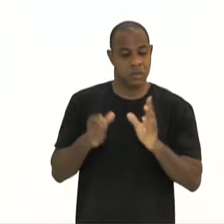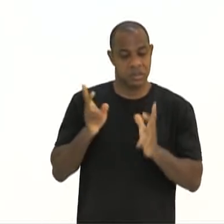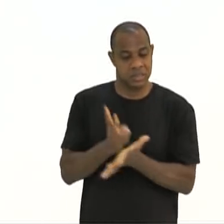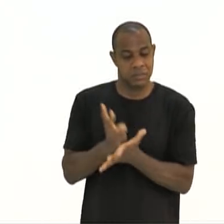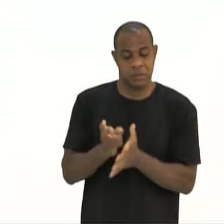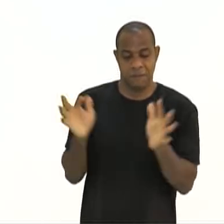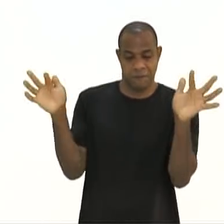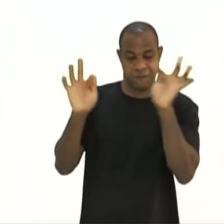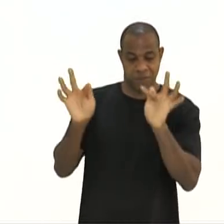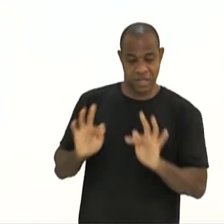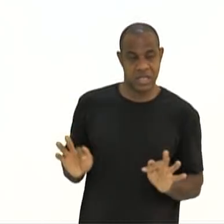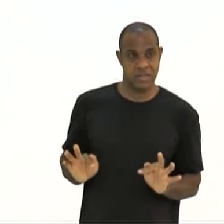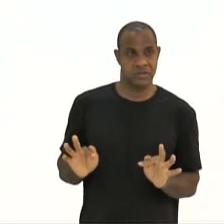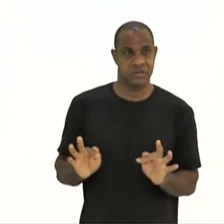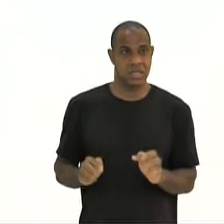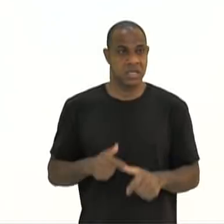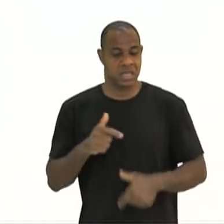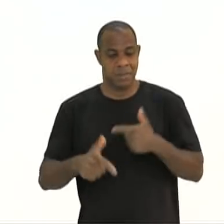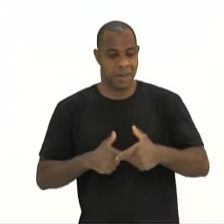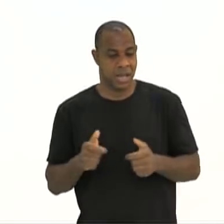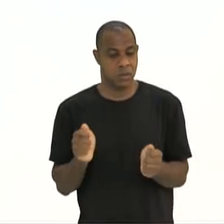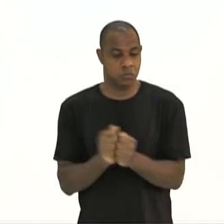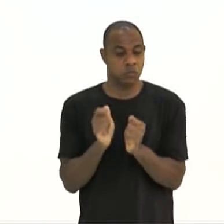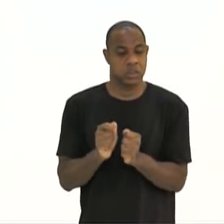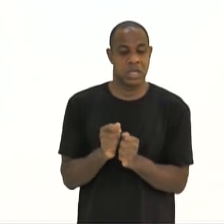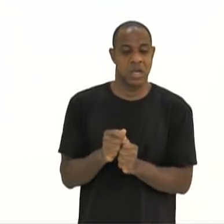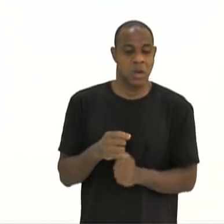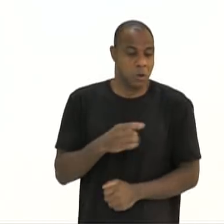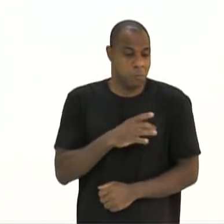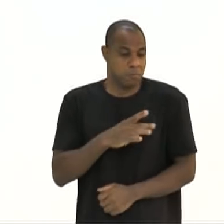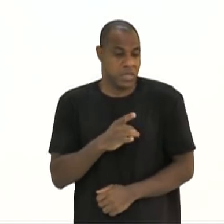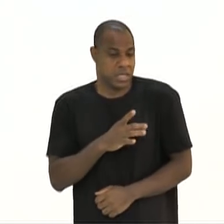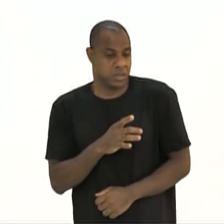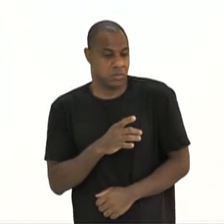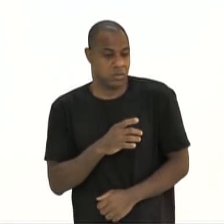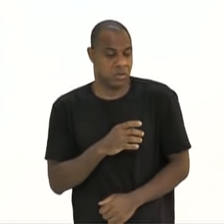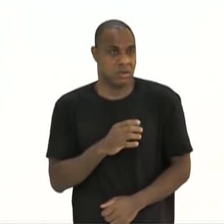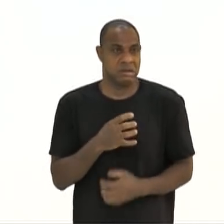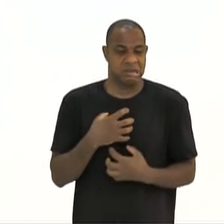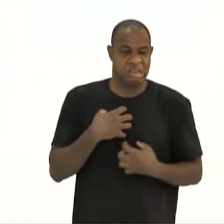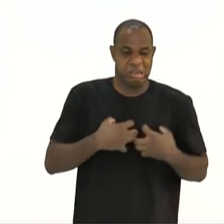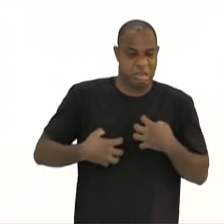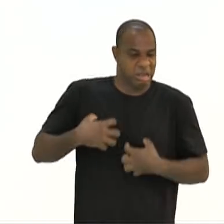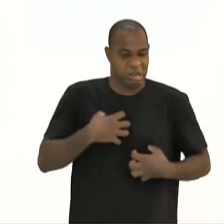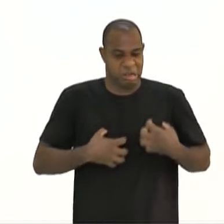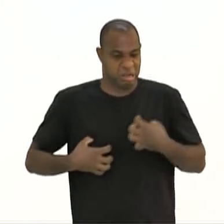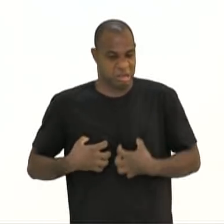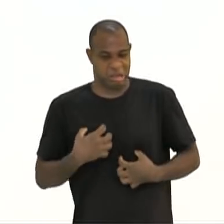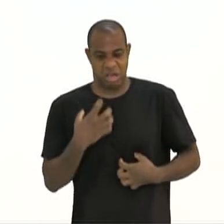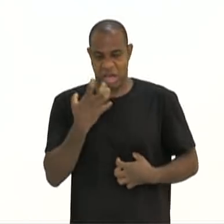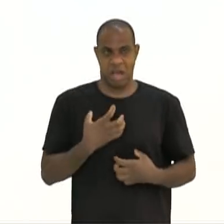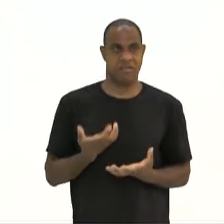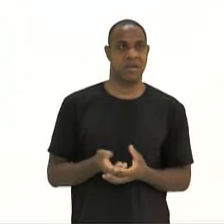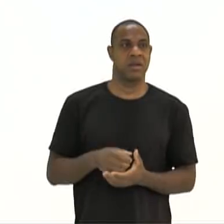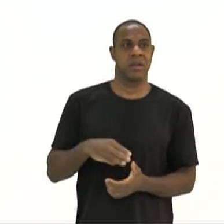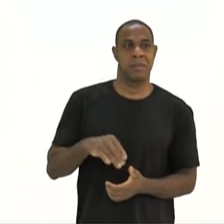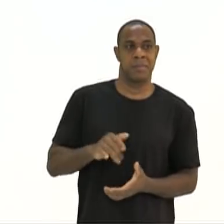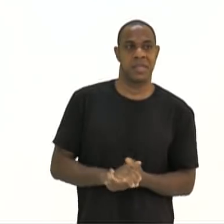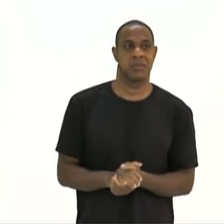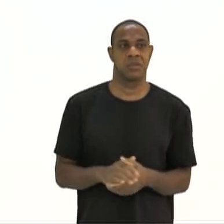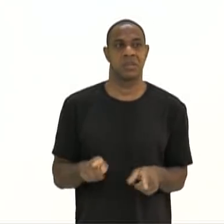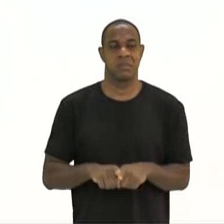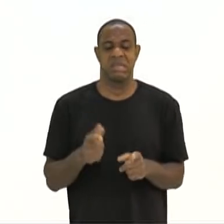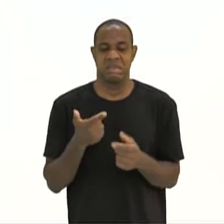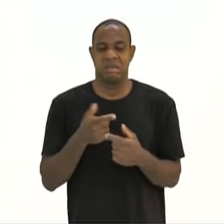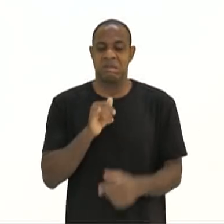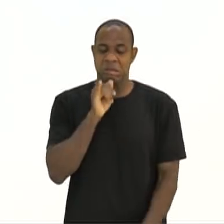trabalha ao lado do medo, raiva, nojinho e tristeza. Observem que a palavra medo, raiva, nojinho,